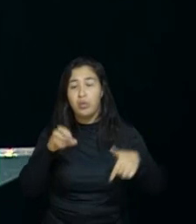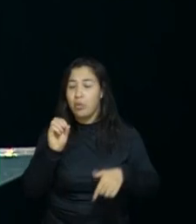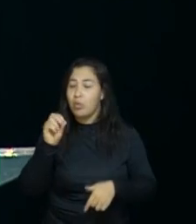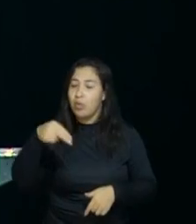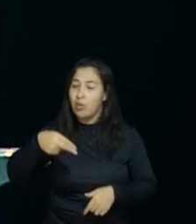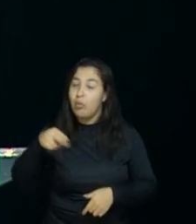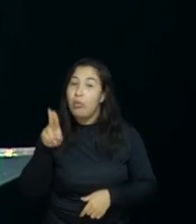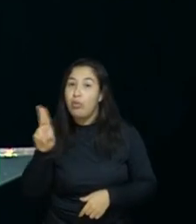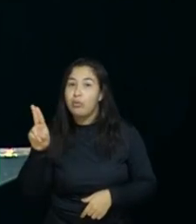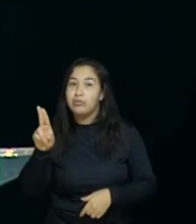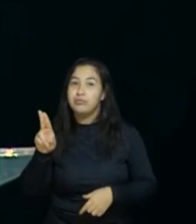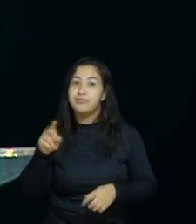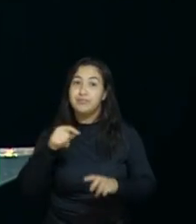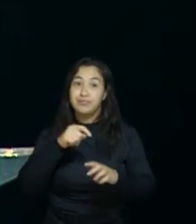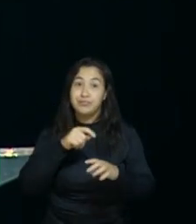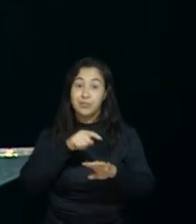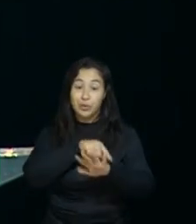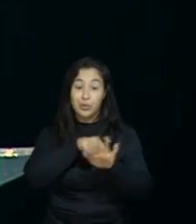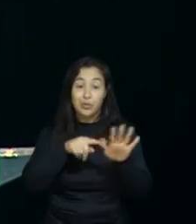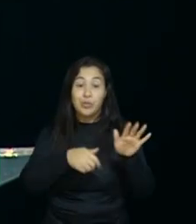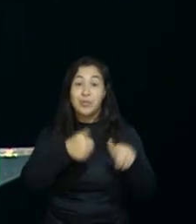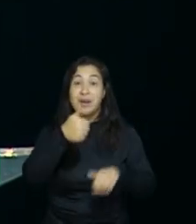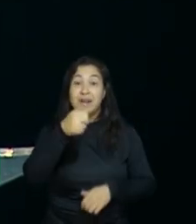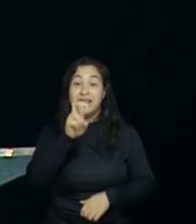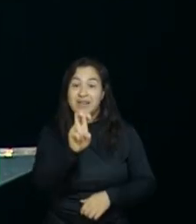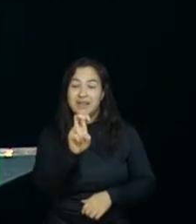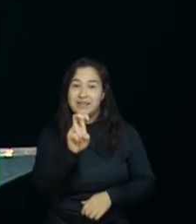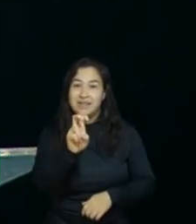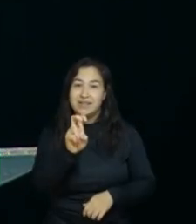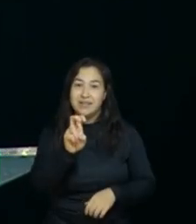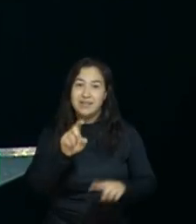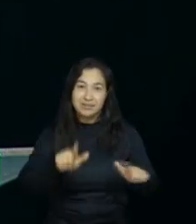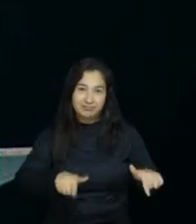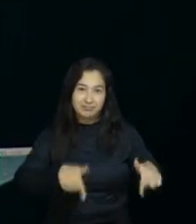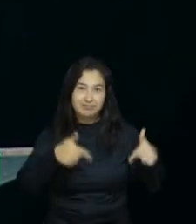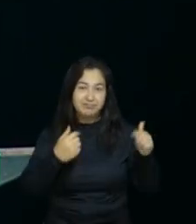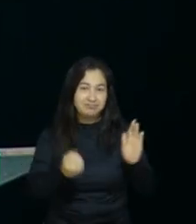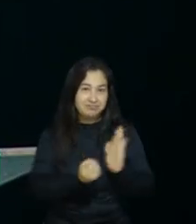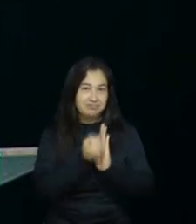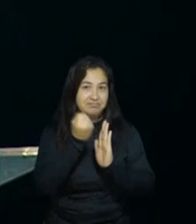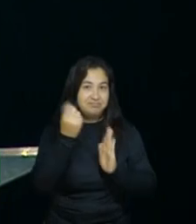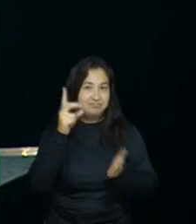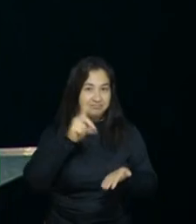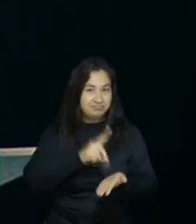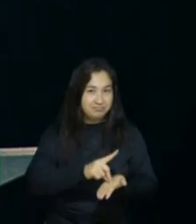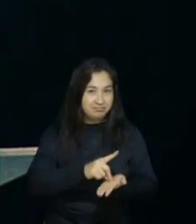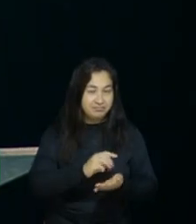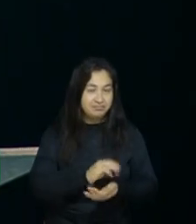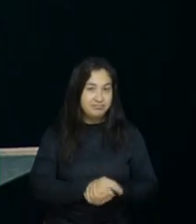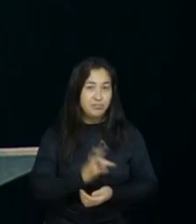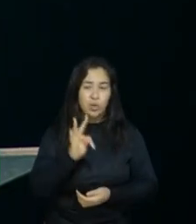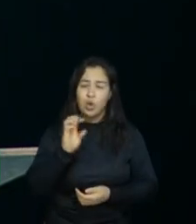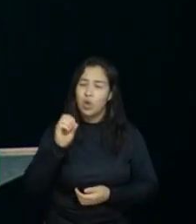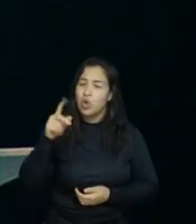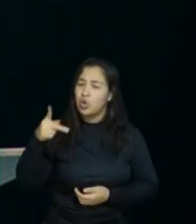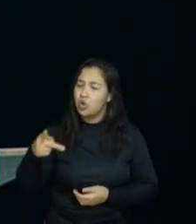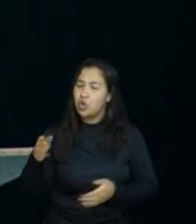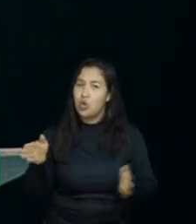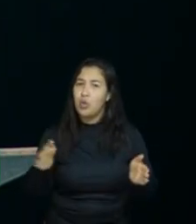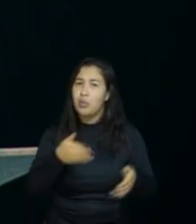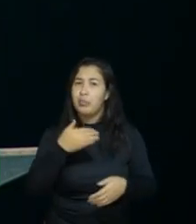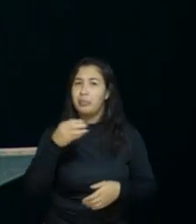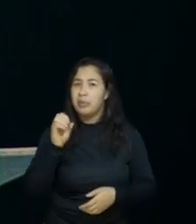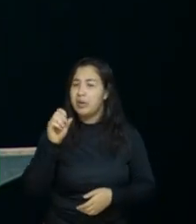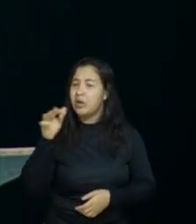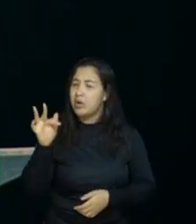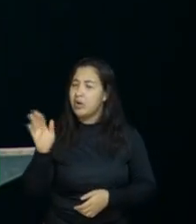15 certificações com selos sociais. E aqui, conquistas no Top of Mind, mas aqui o principal objetivo